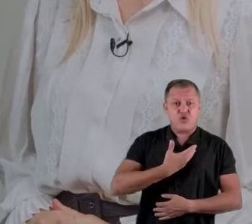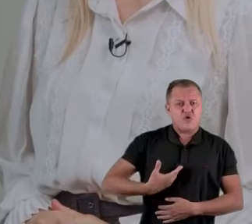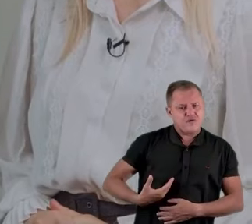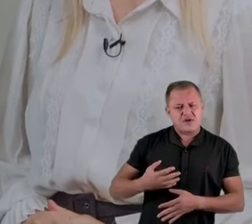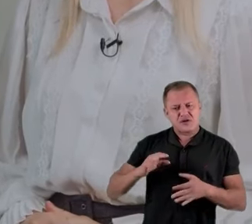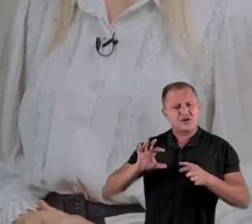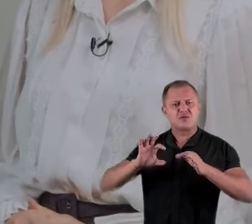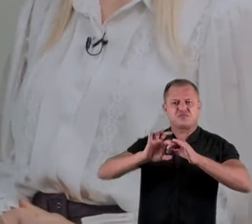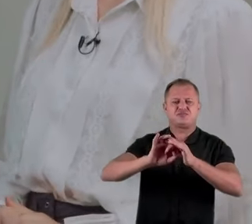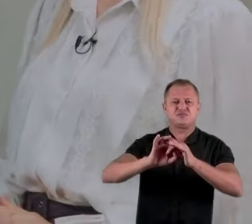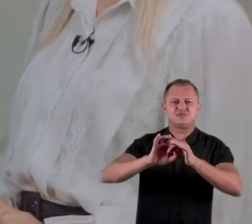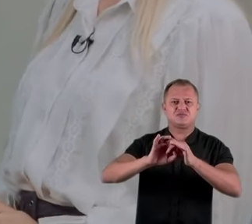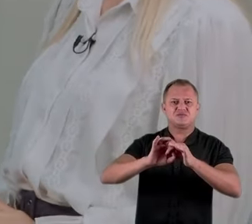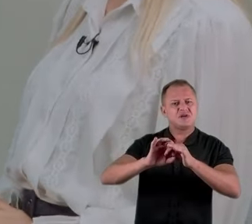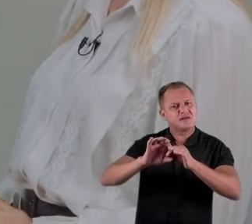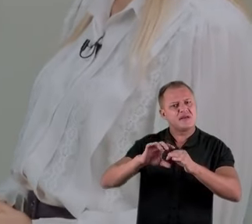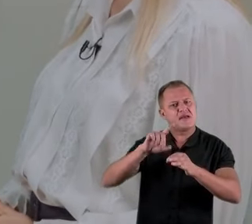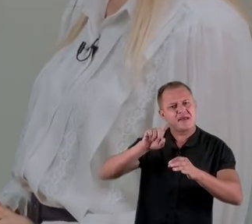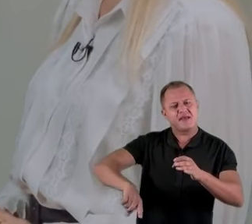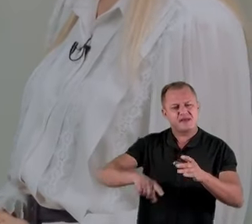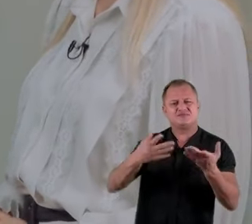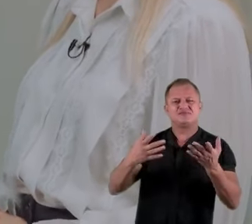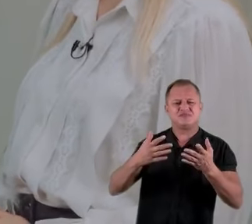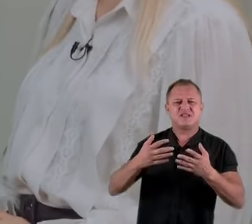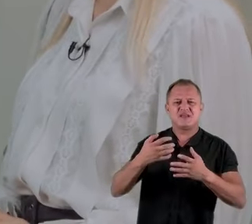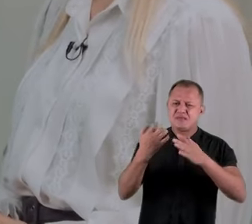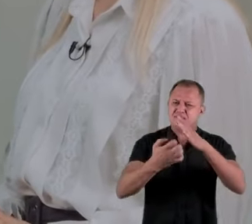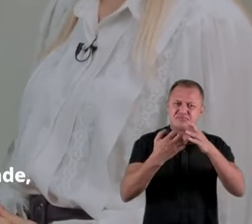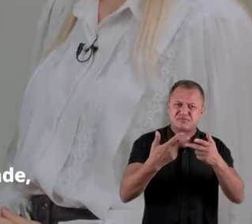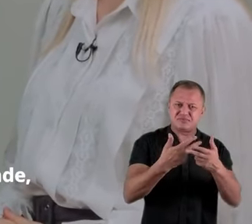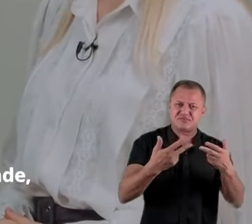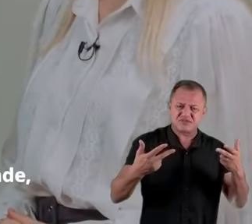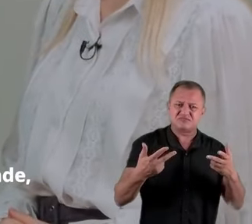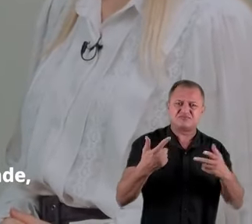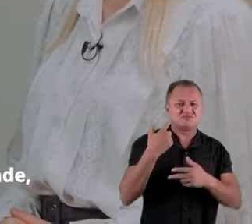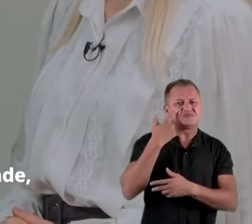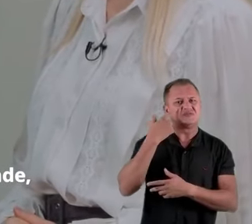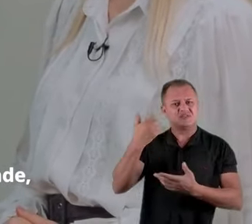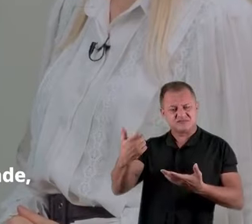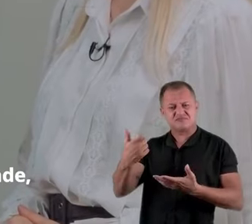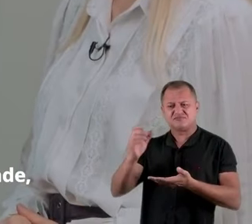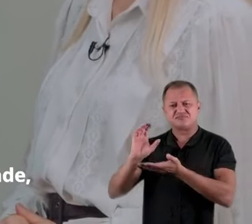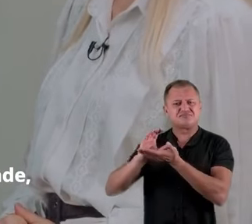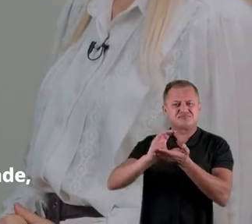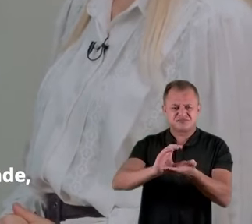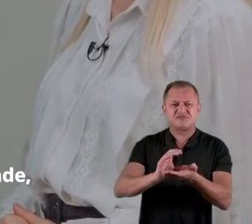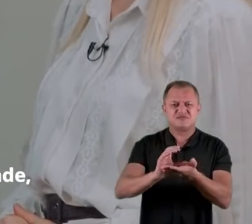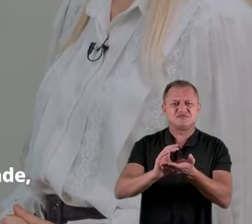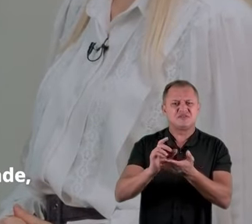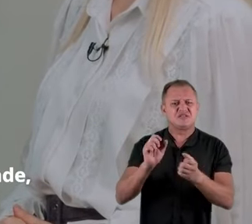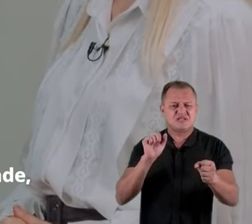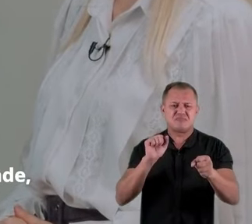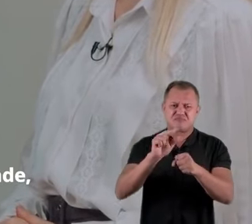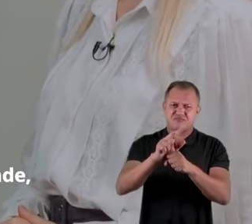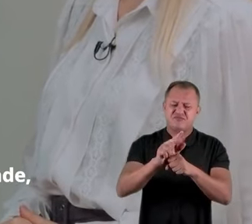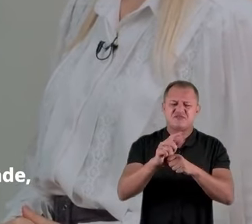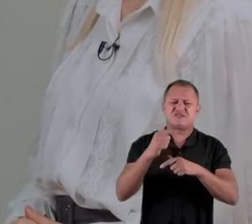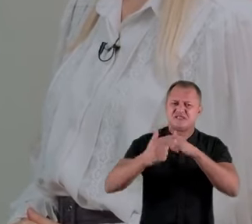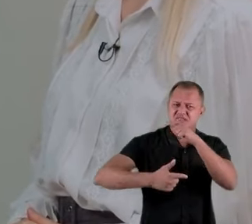da parceria, parceria com a iniciativa privada, atraindo investimentos para gerar